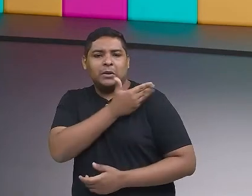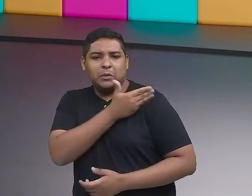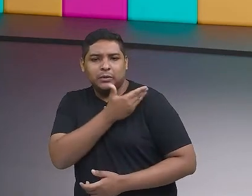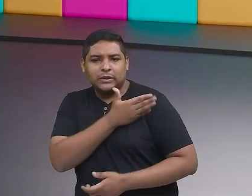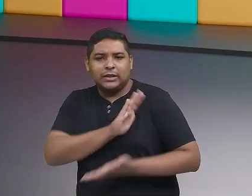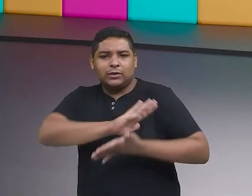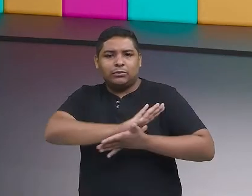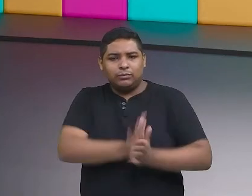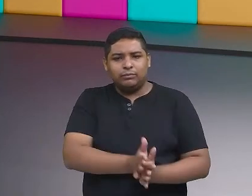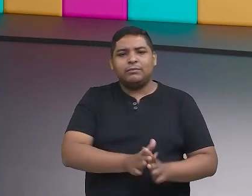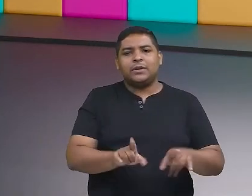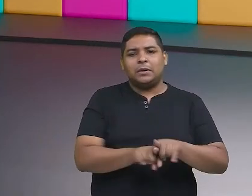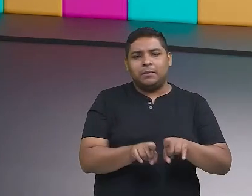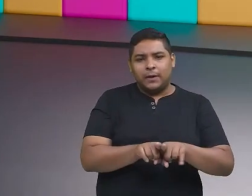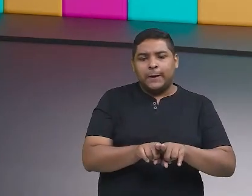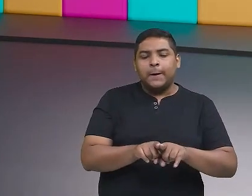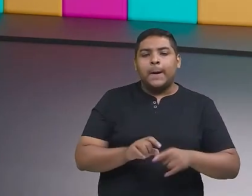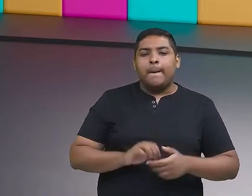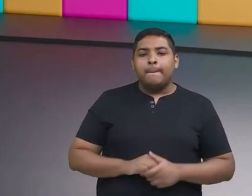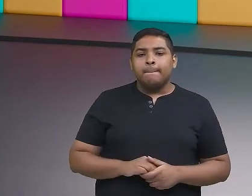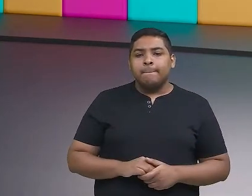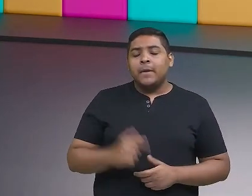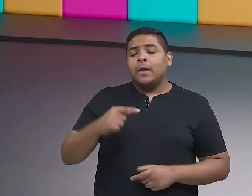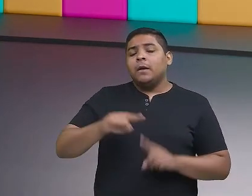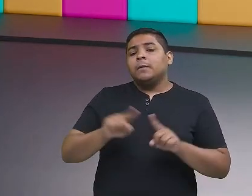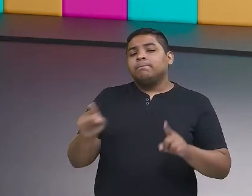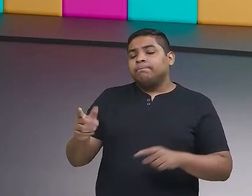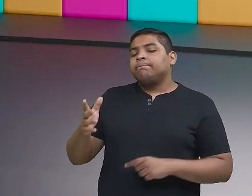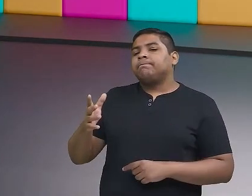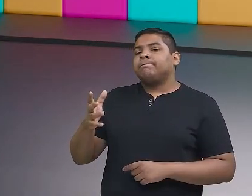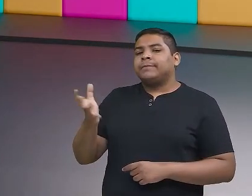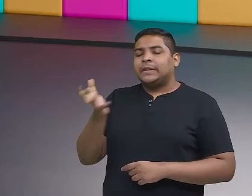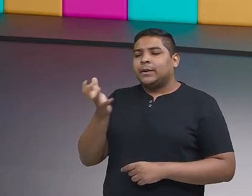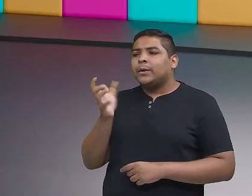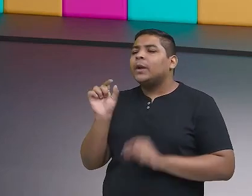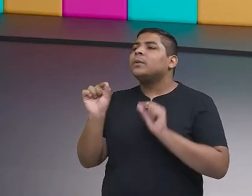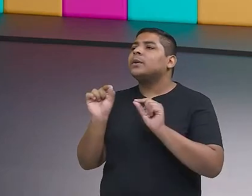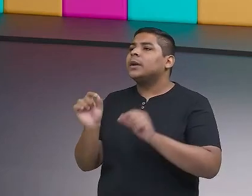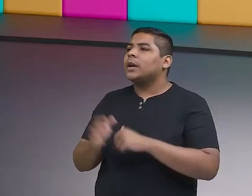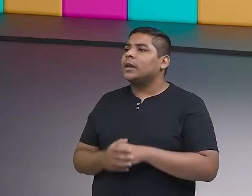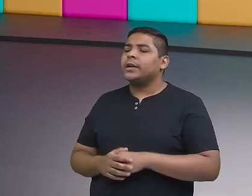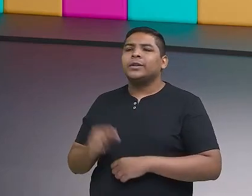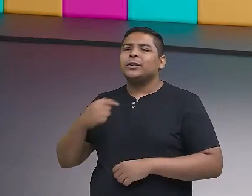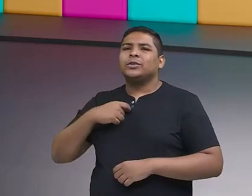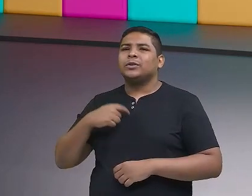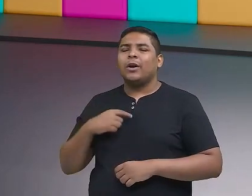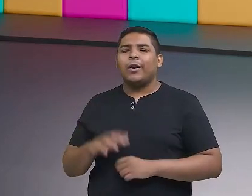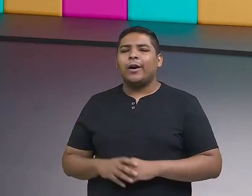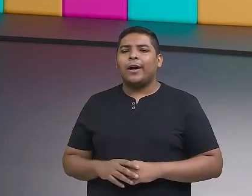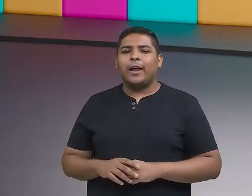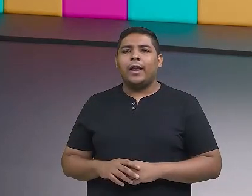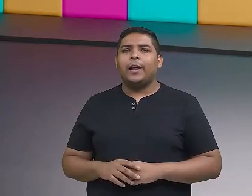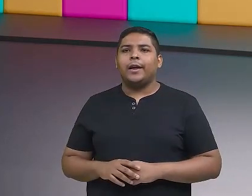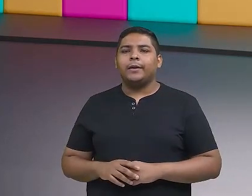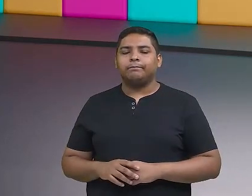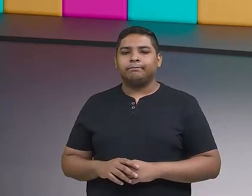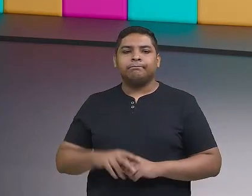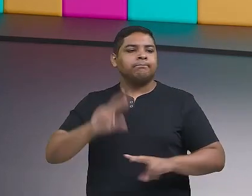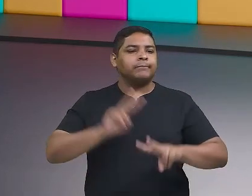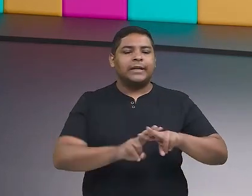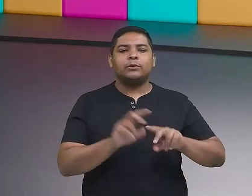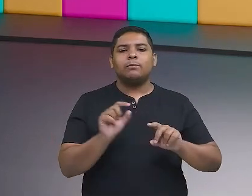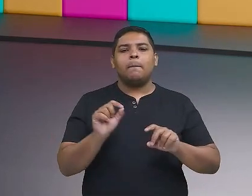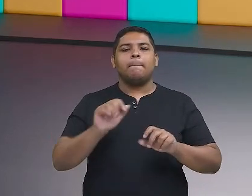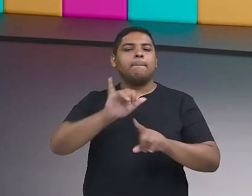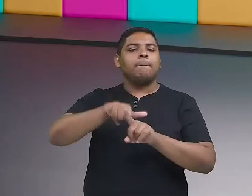tá? Mas eu gostaria muito da gente também não só ficar preso no bullying, mas verificar outros